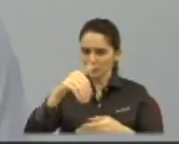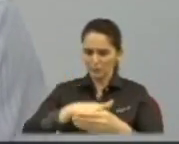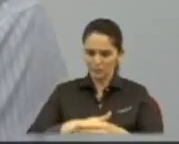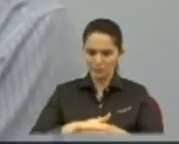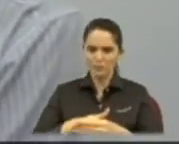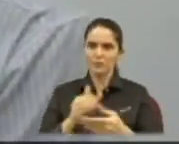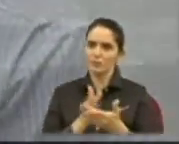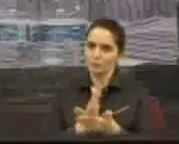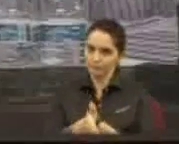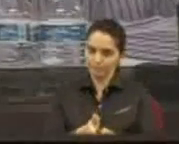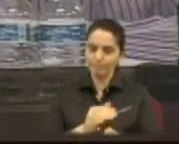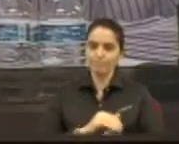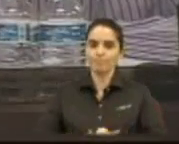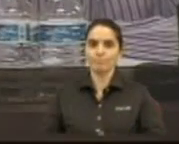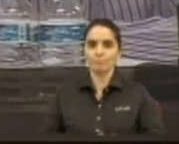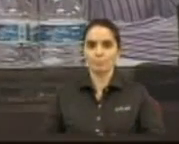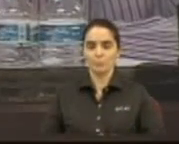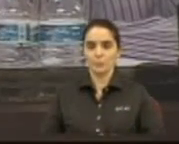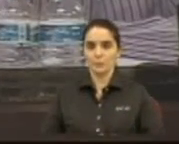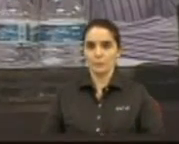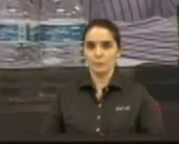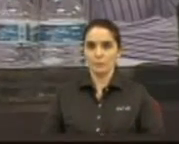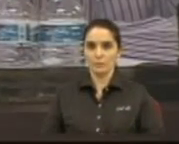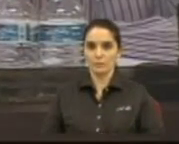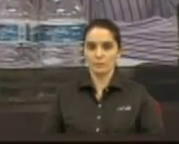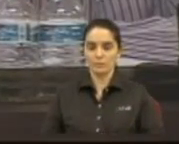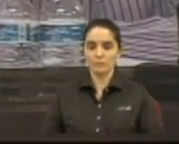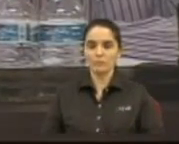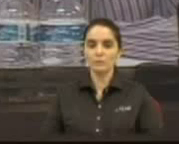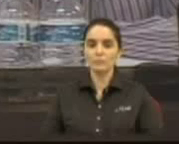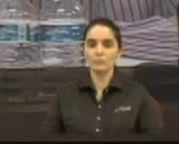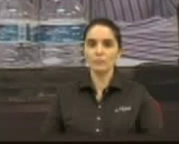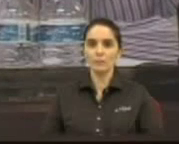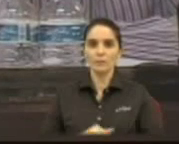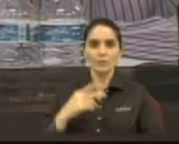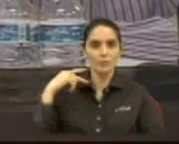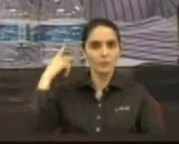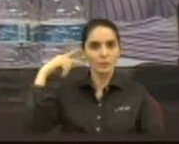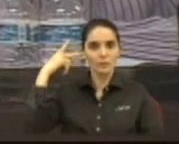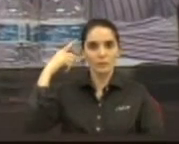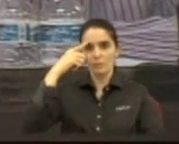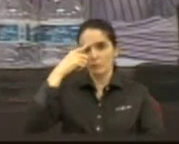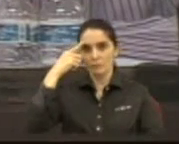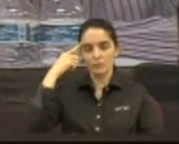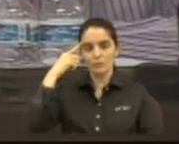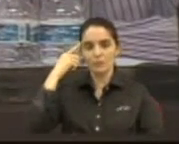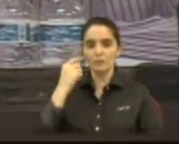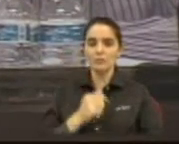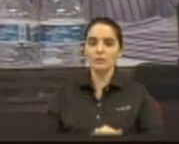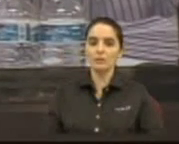de todos. Mais algum vereador deseja discutir? Com a palavra, o nobre vereador Dr. Júlio.